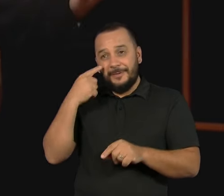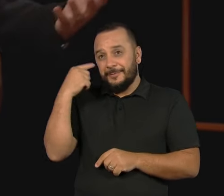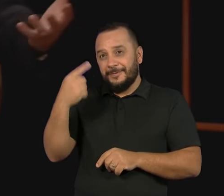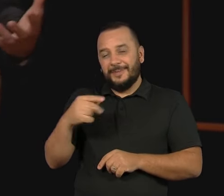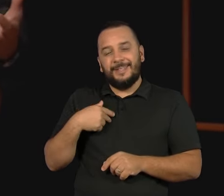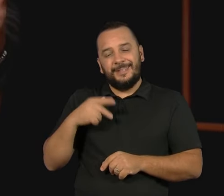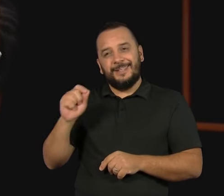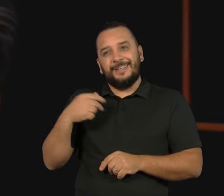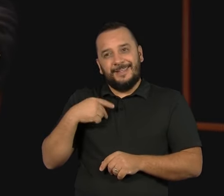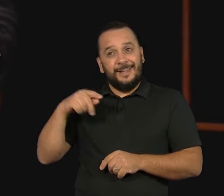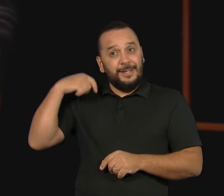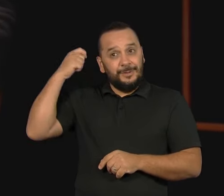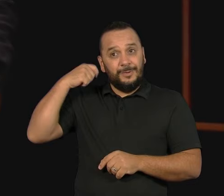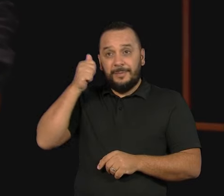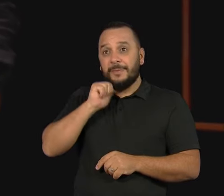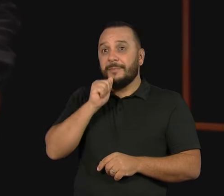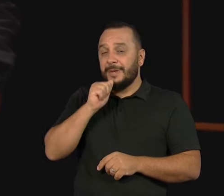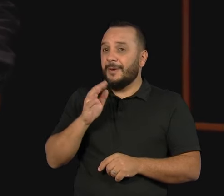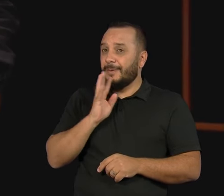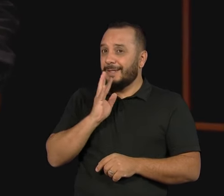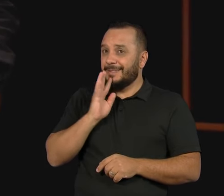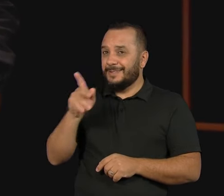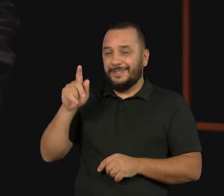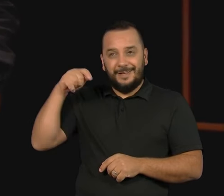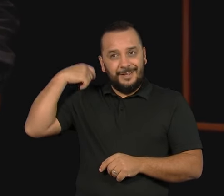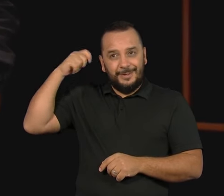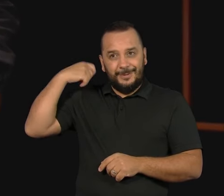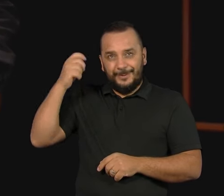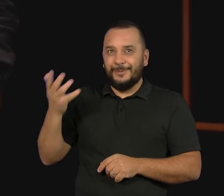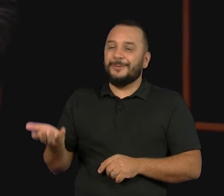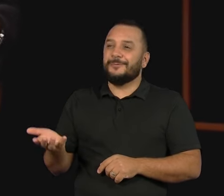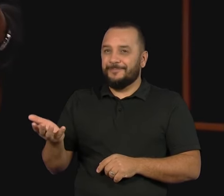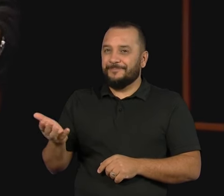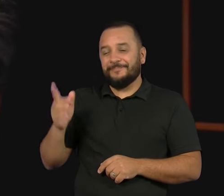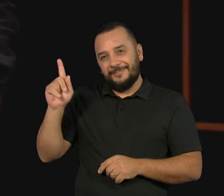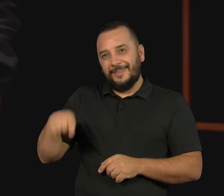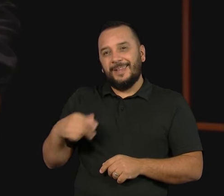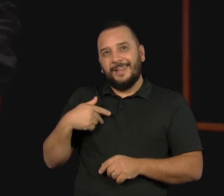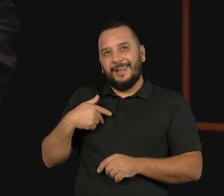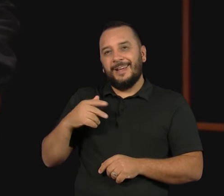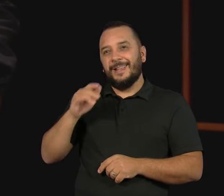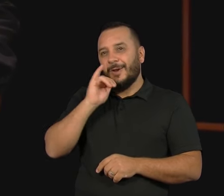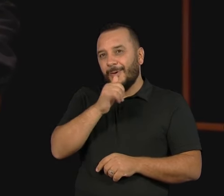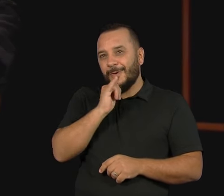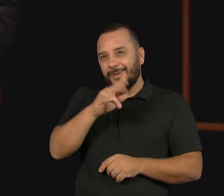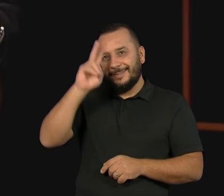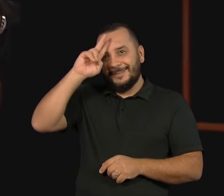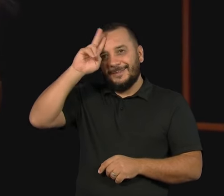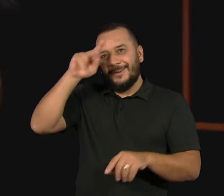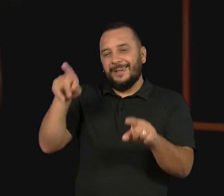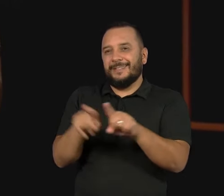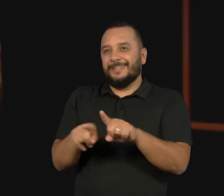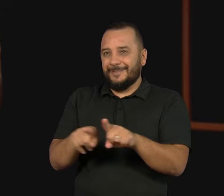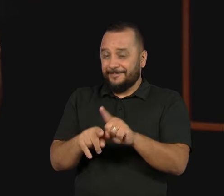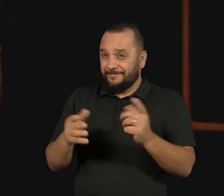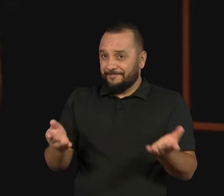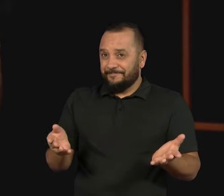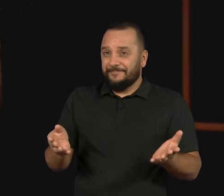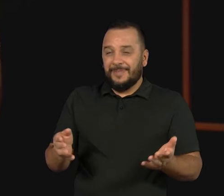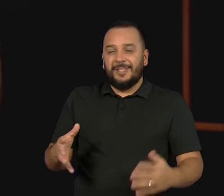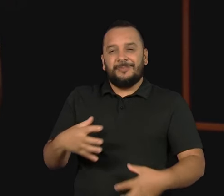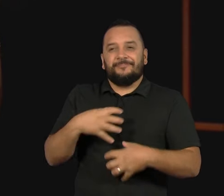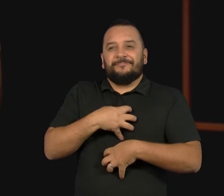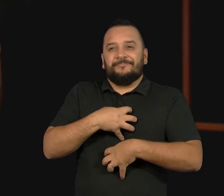mãe conhecia aqueles atores. E ela era uma grande contadora de histórias também. Então, ela fez despertar em